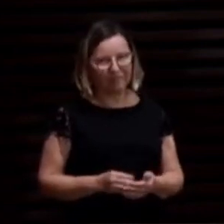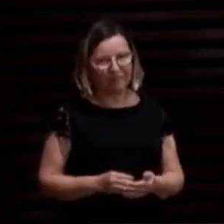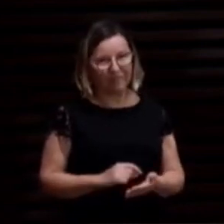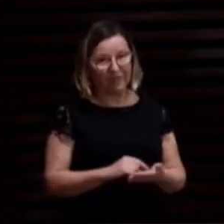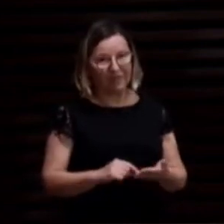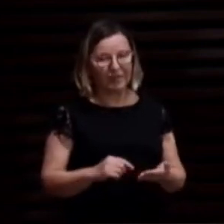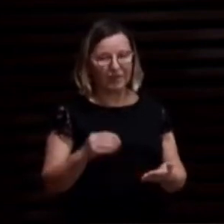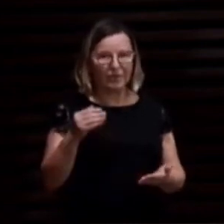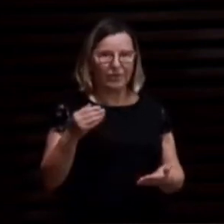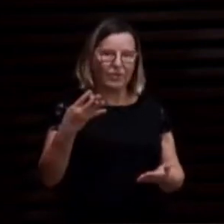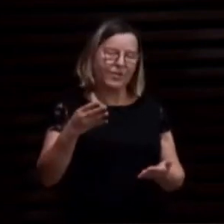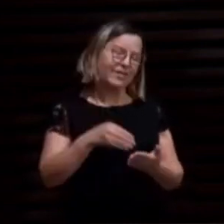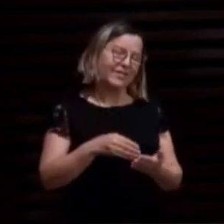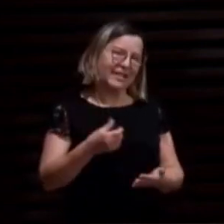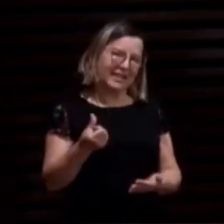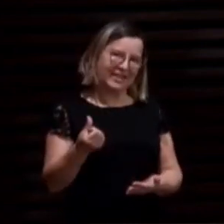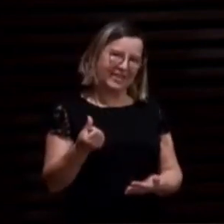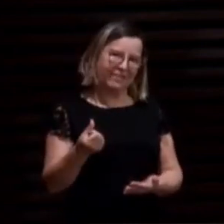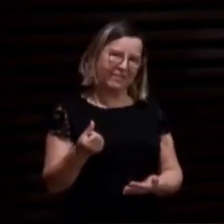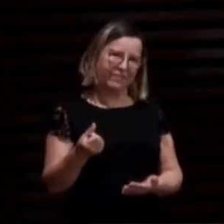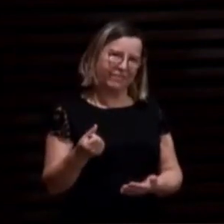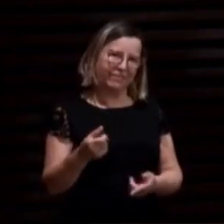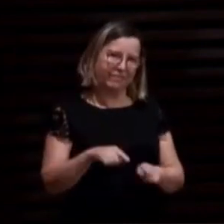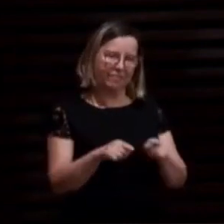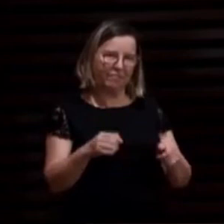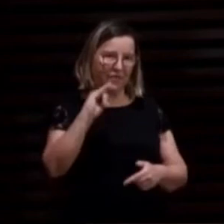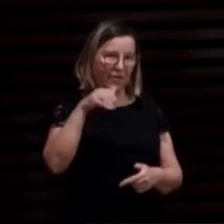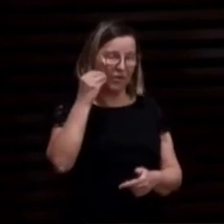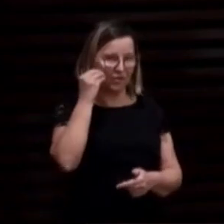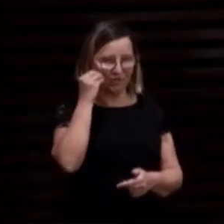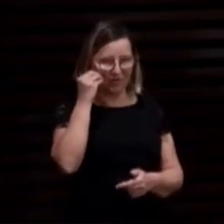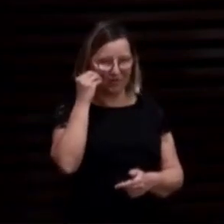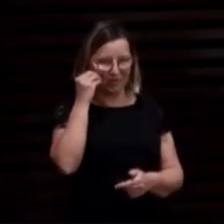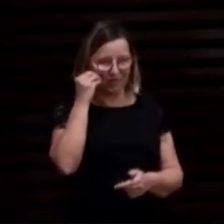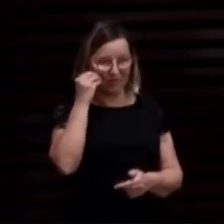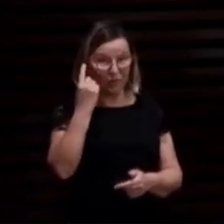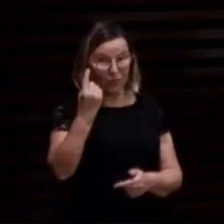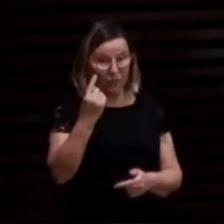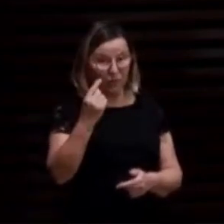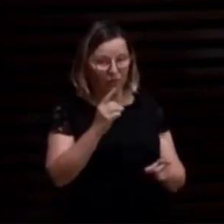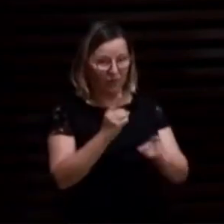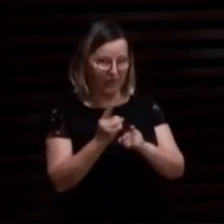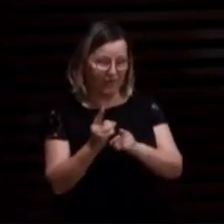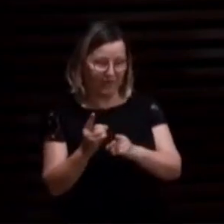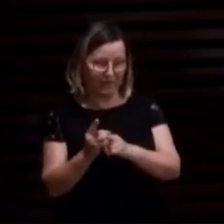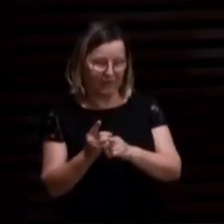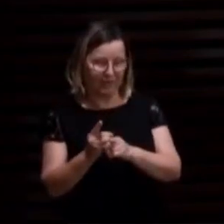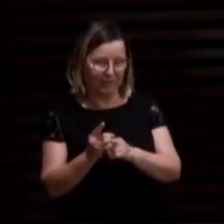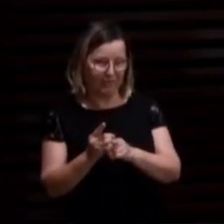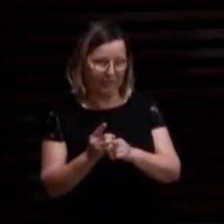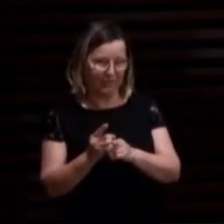a 6. Mas Judas Iscariotes, um dos seus discípulos, o que estava